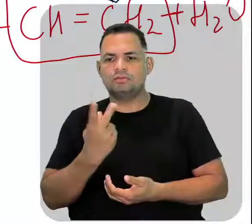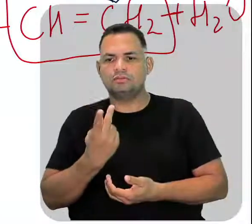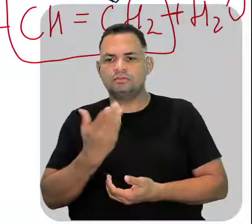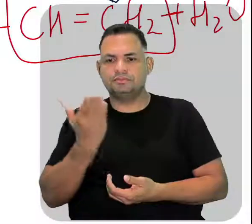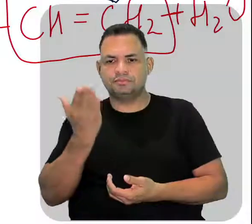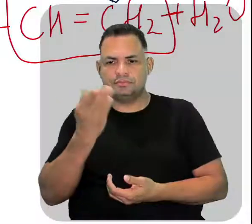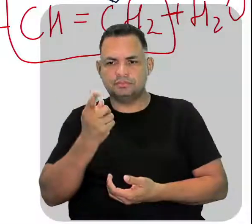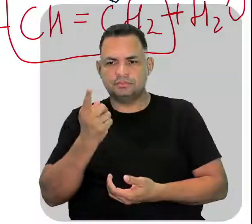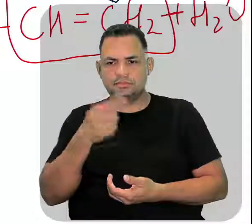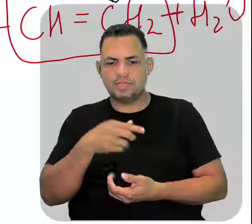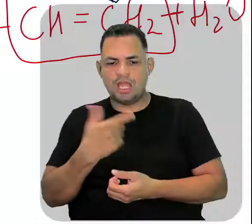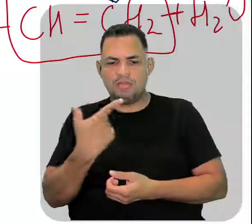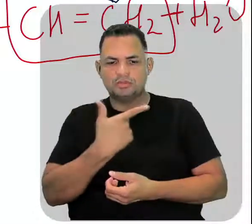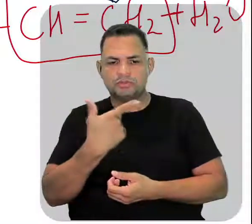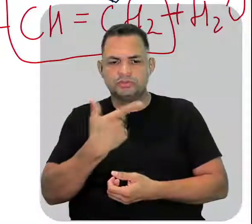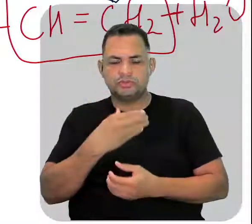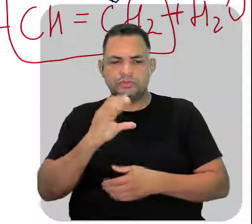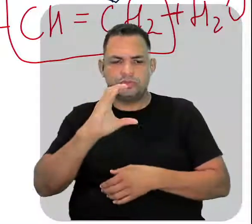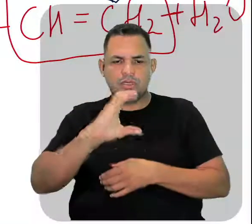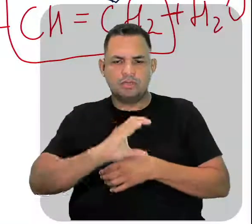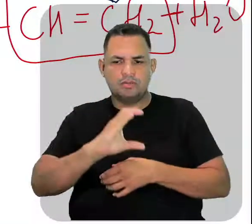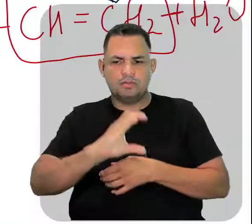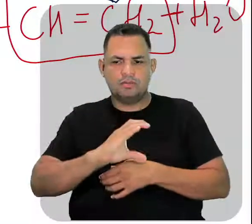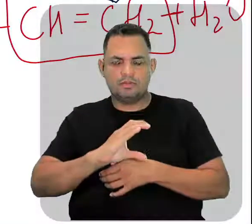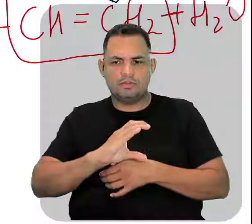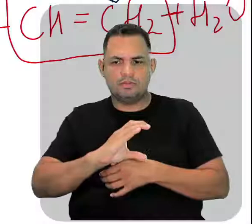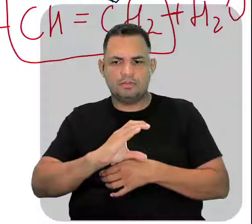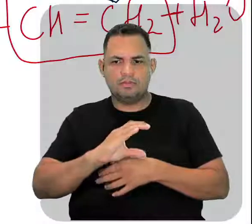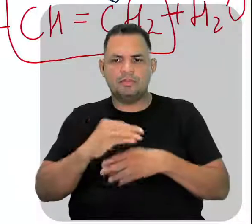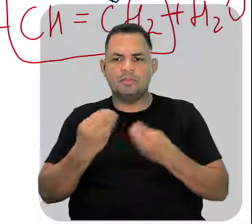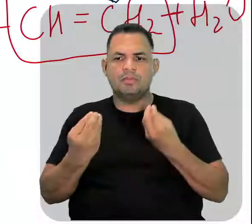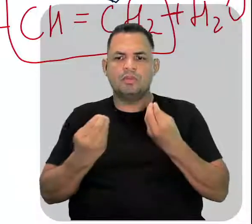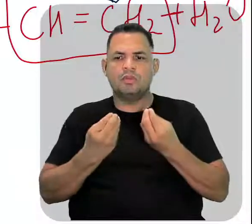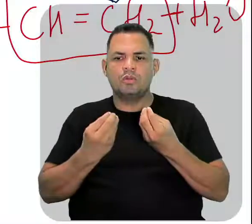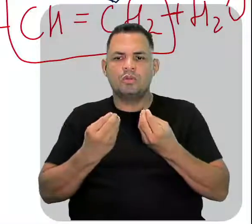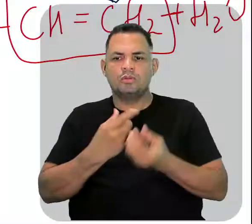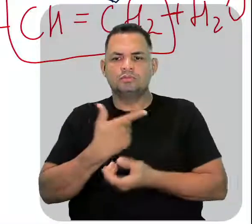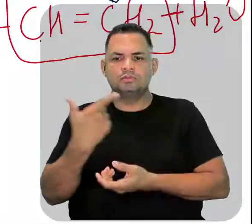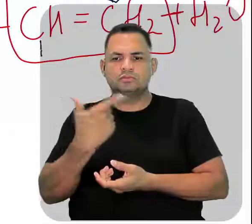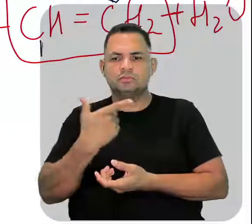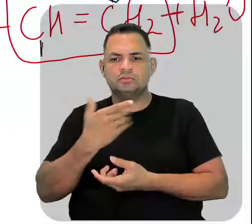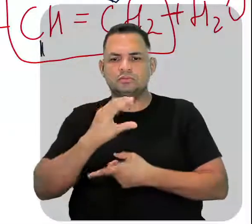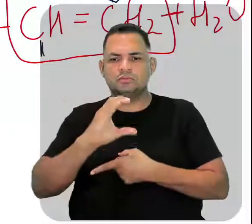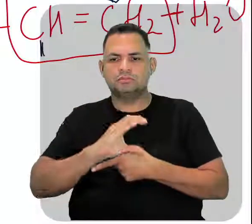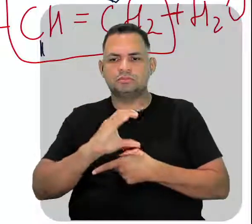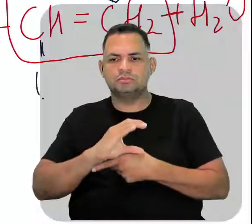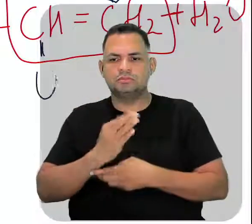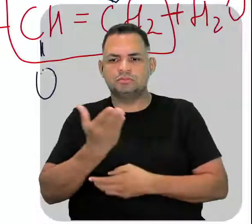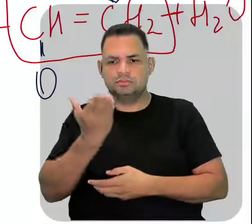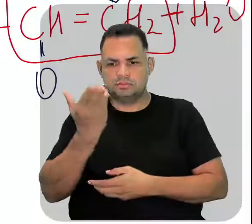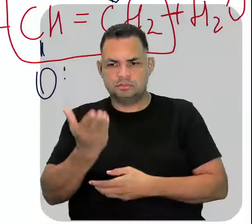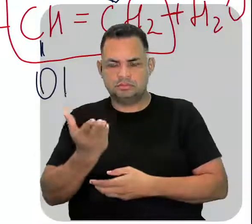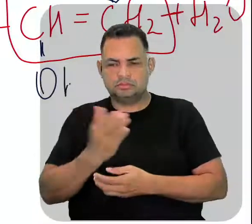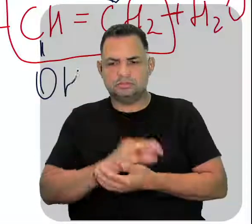ligar ao segundo carbono. Como ele vai se ligar ao segundo carbono, ele vai ficar aqui,